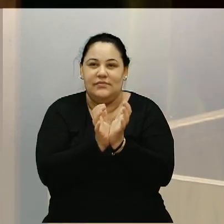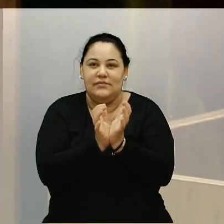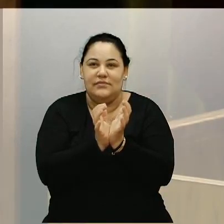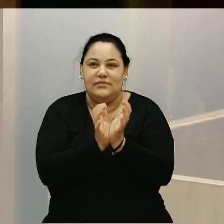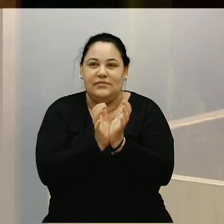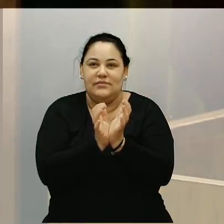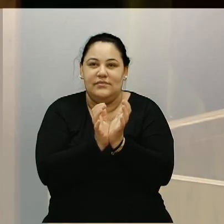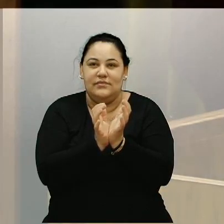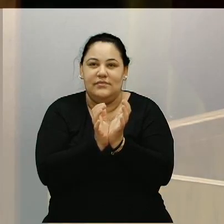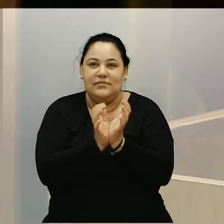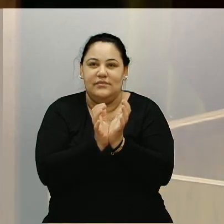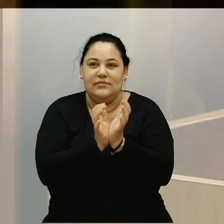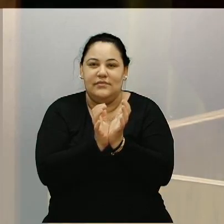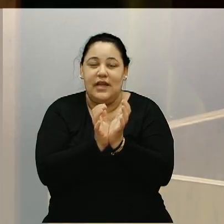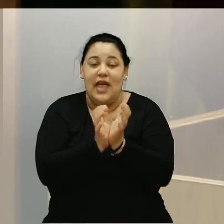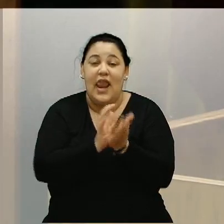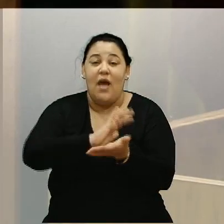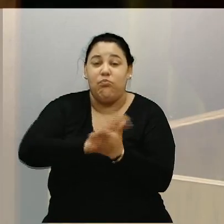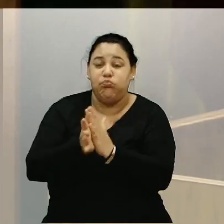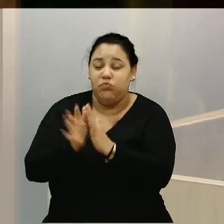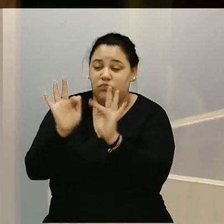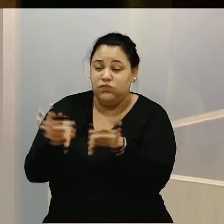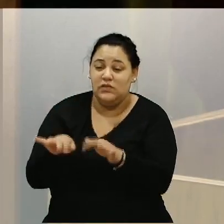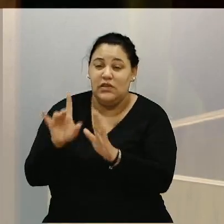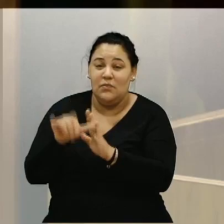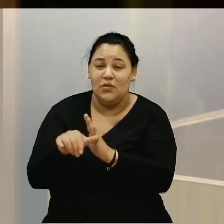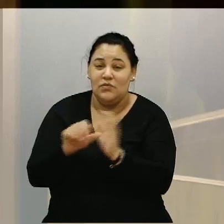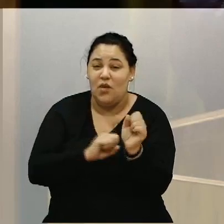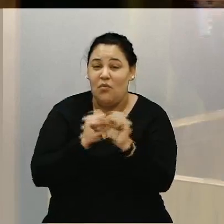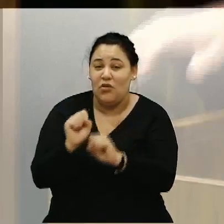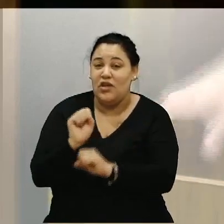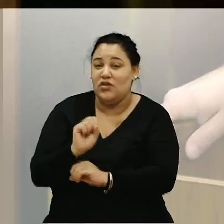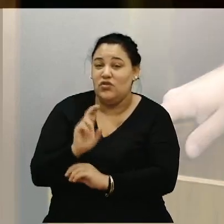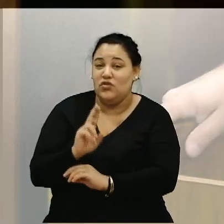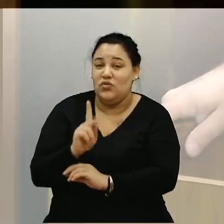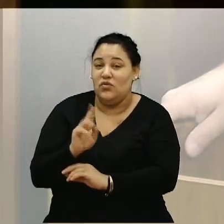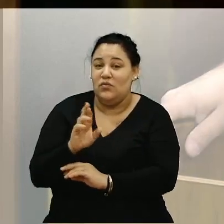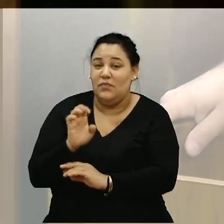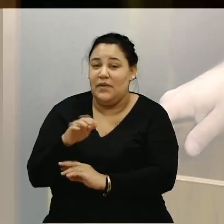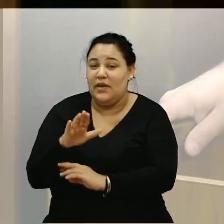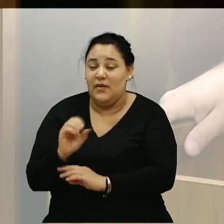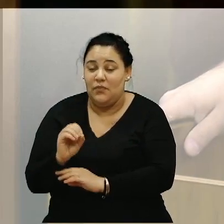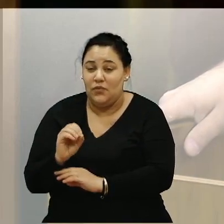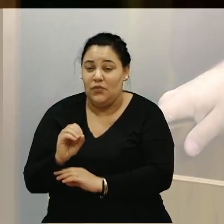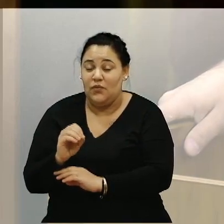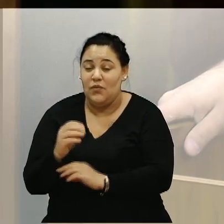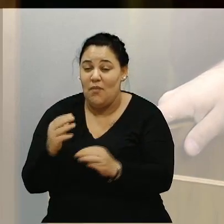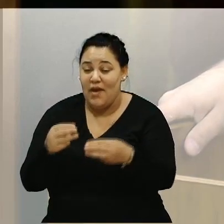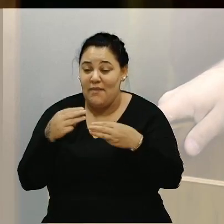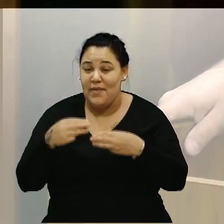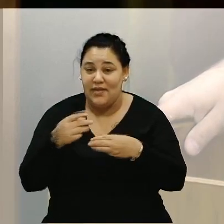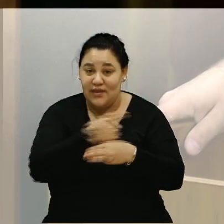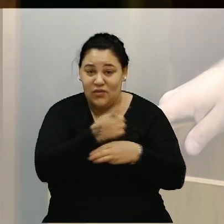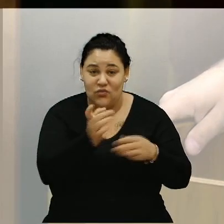Supremo. Essa emenda que os compatriotas de vocês, inclusive, votaram contrários.